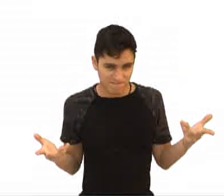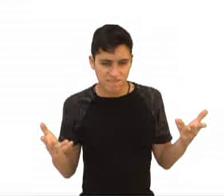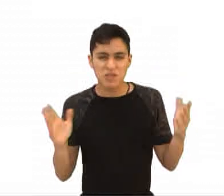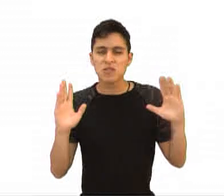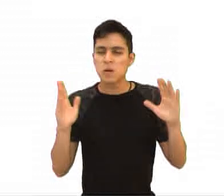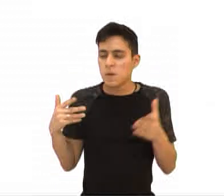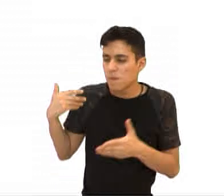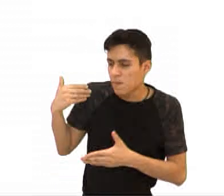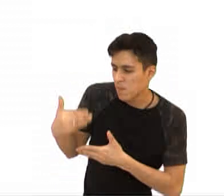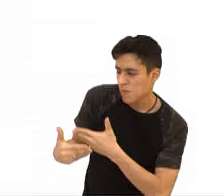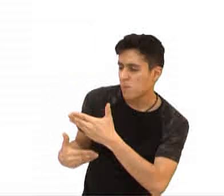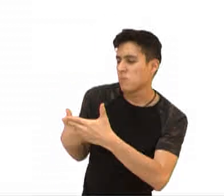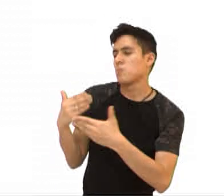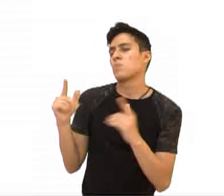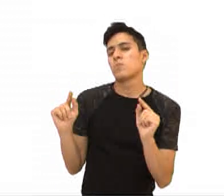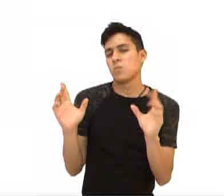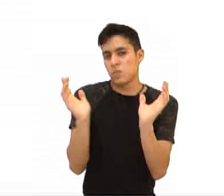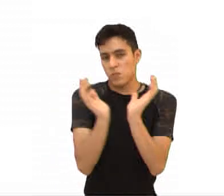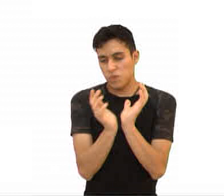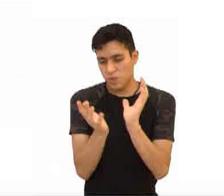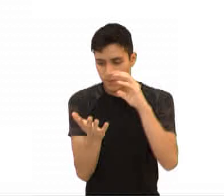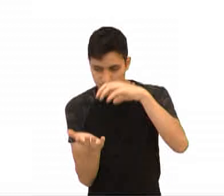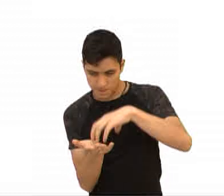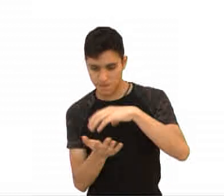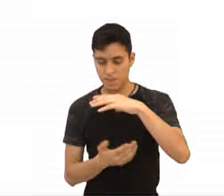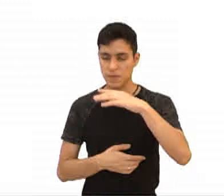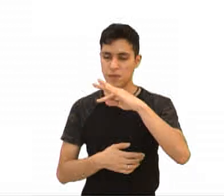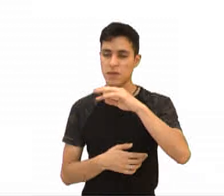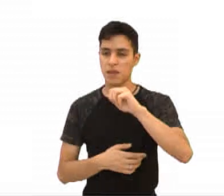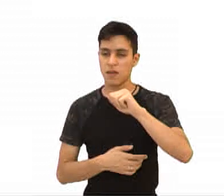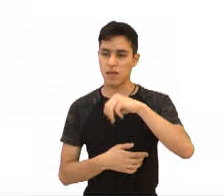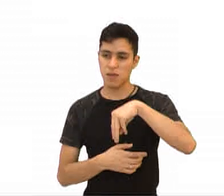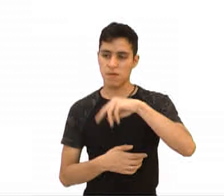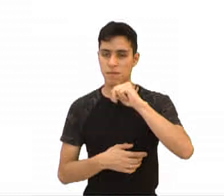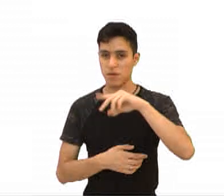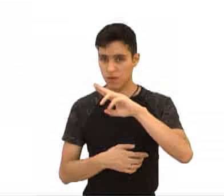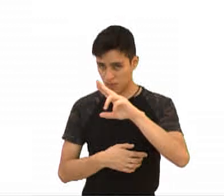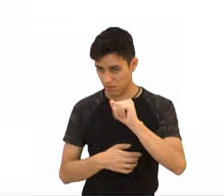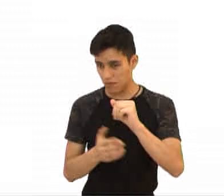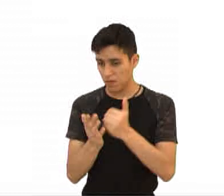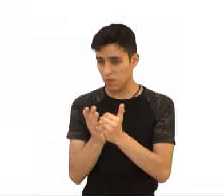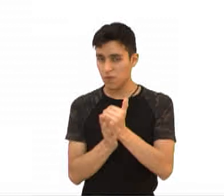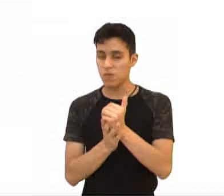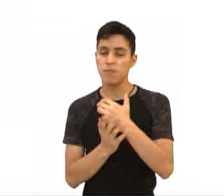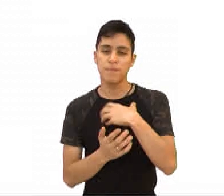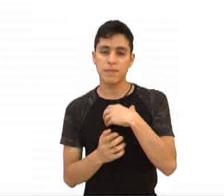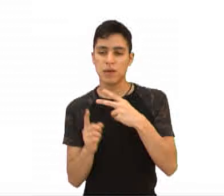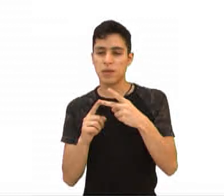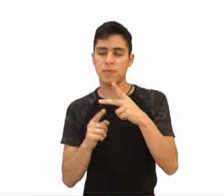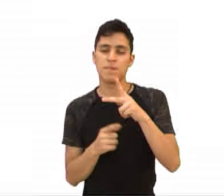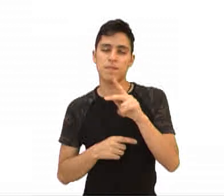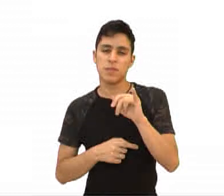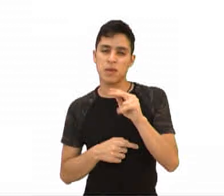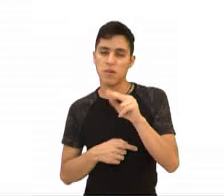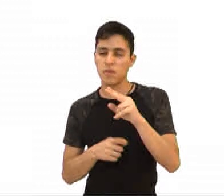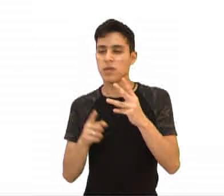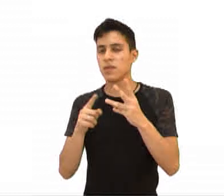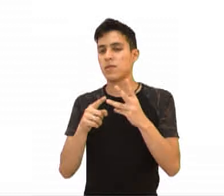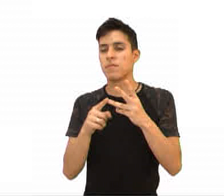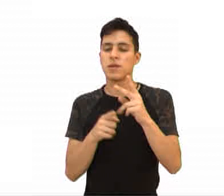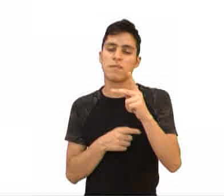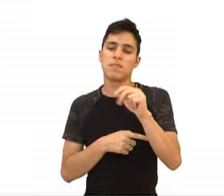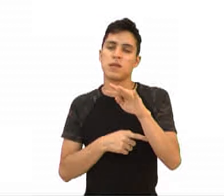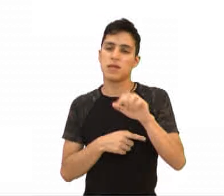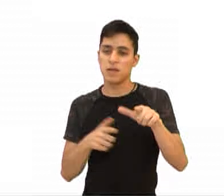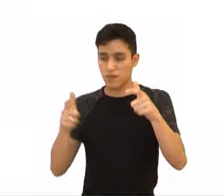já vinha sendo pensada pela equipe do Instituto Tamanduá para ser estabelecida na Bahia, no Piauí e no Pantanal, áreas